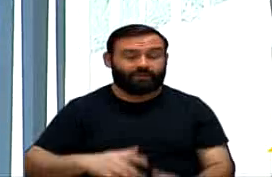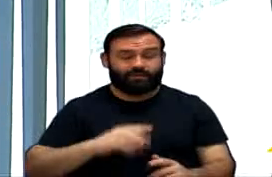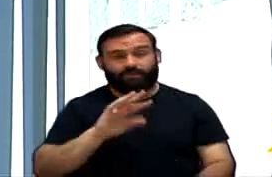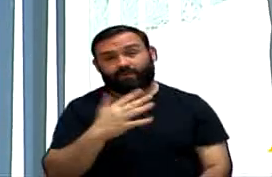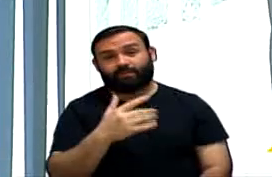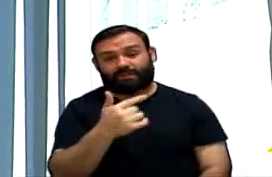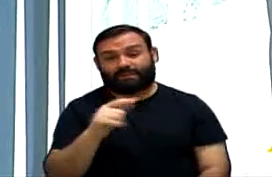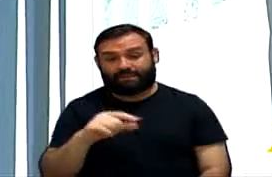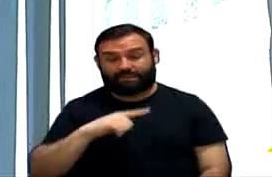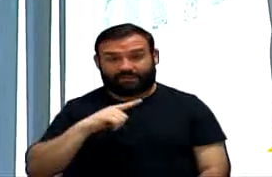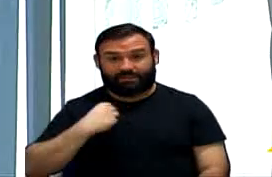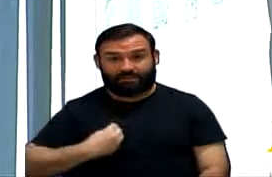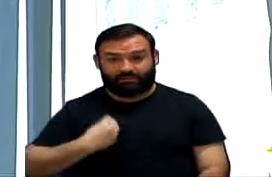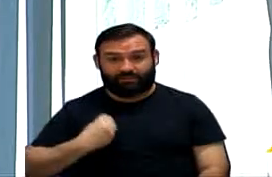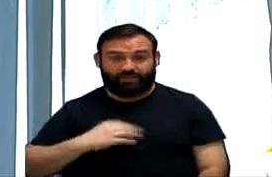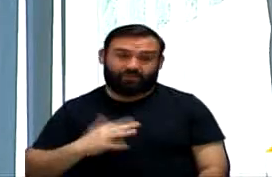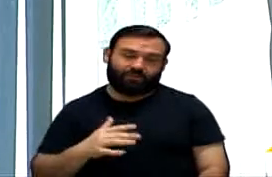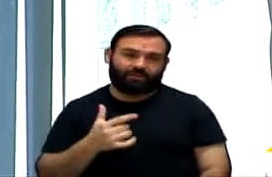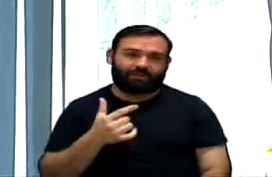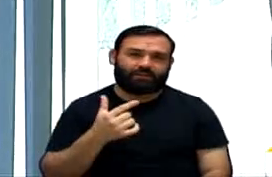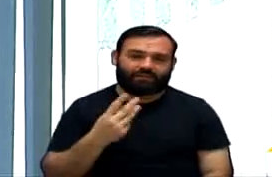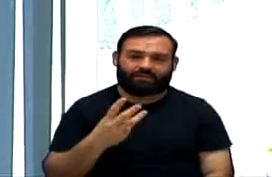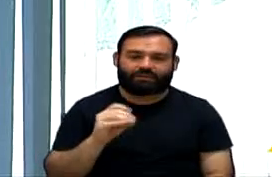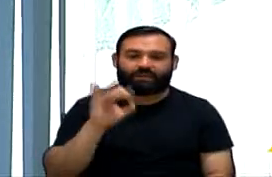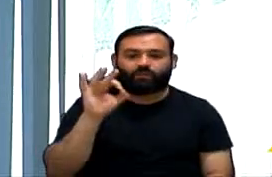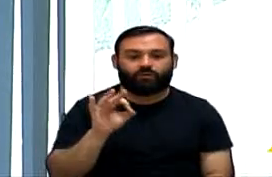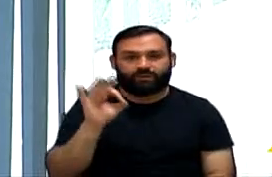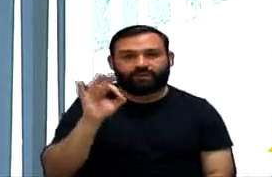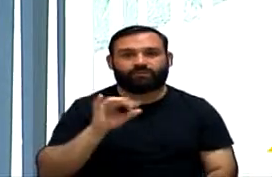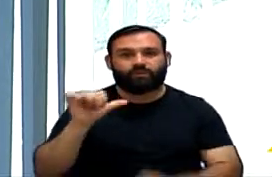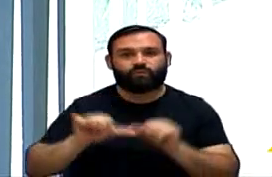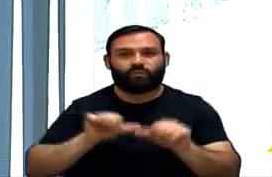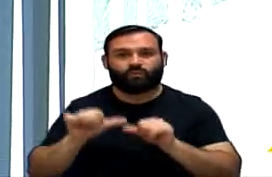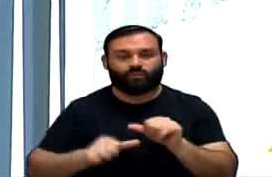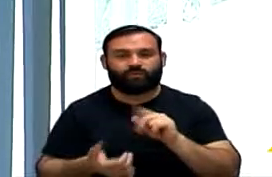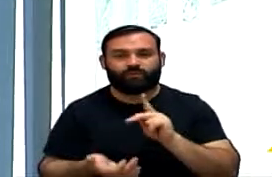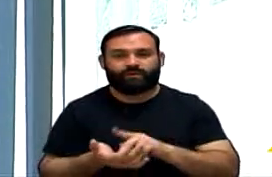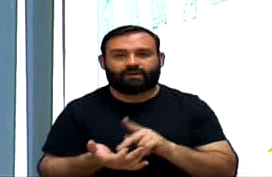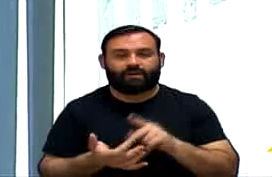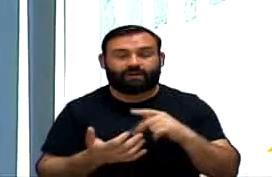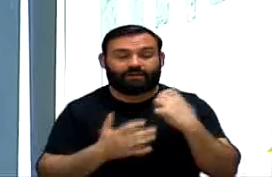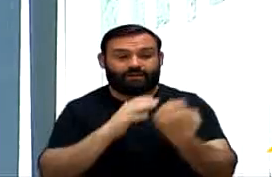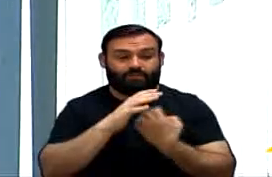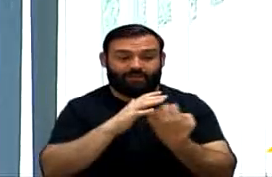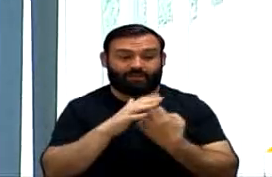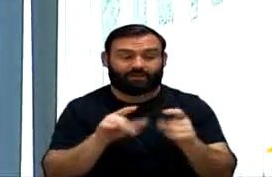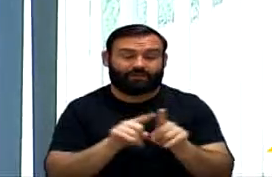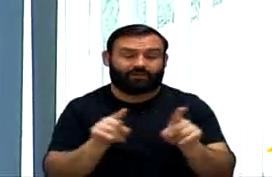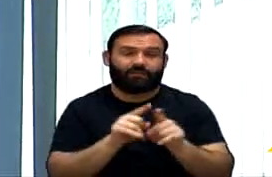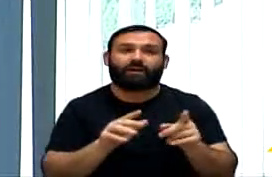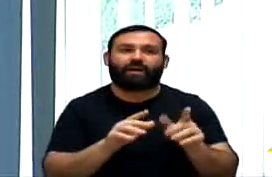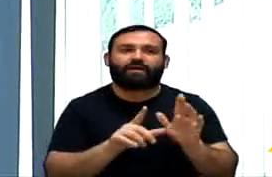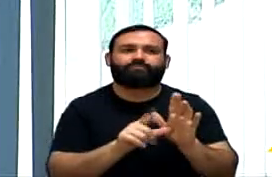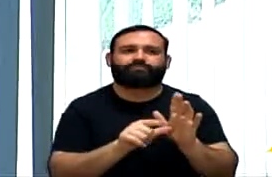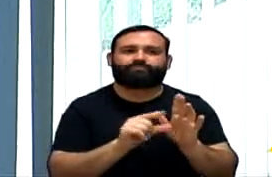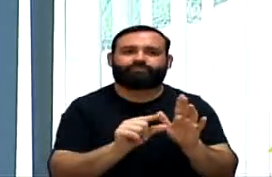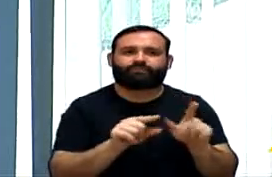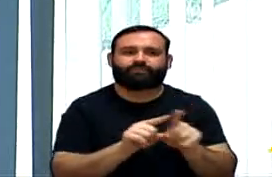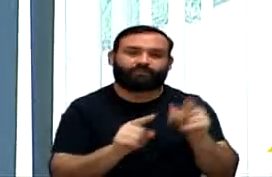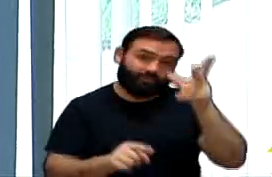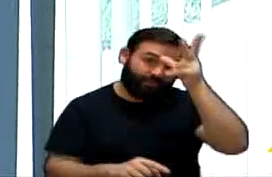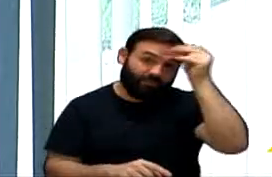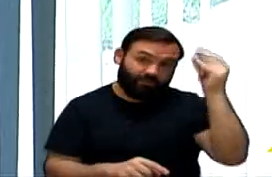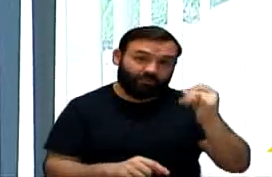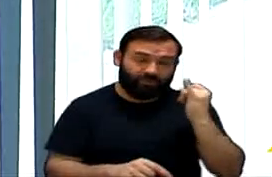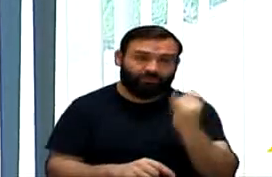70 existentes em torno de 70 eh 30% já foi trocado realmente e a empresa já tá atrasando um pouco e a prefeitura